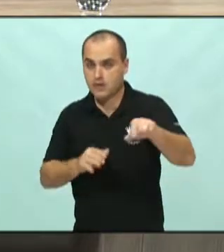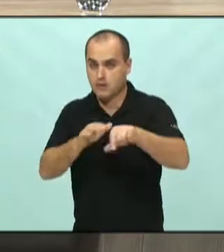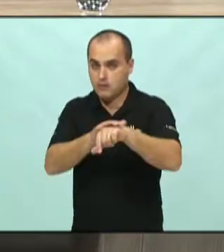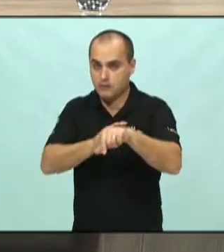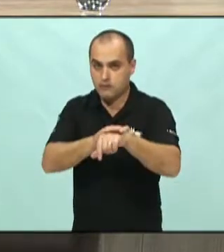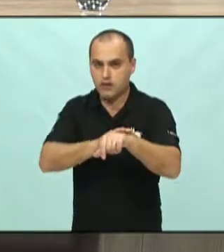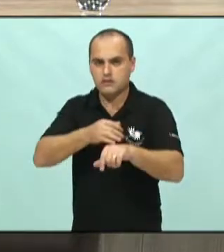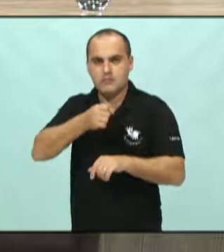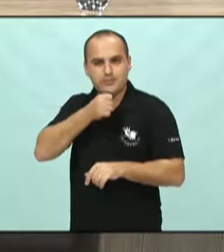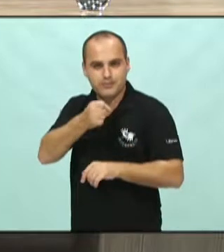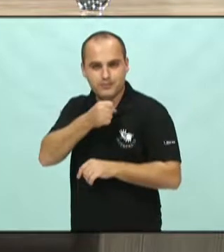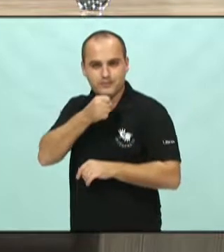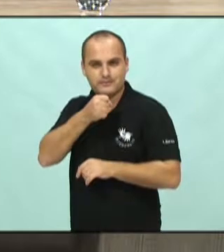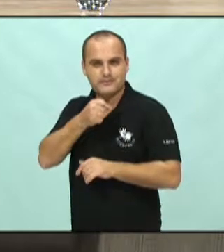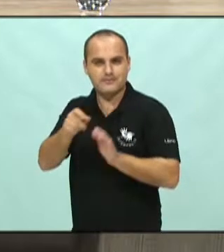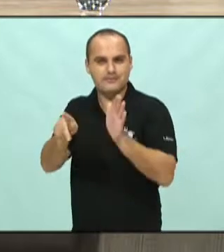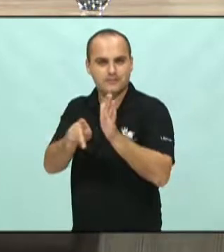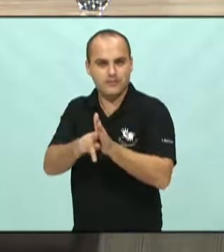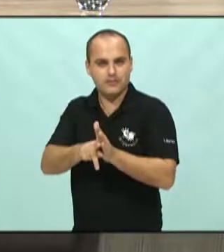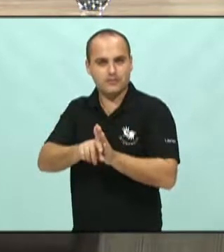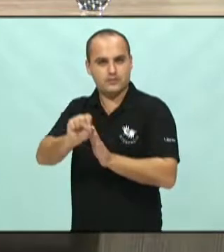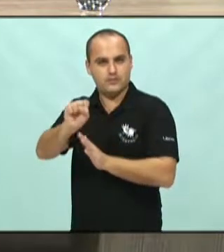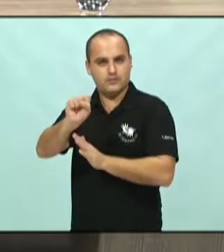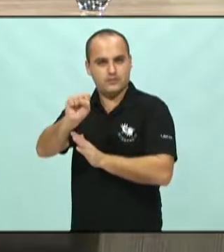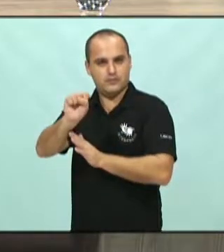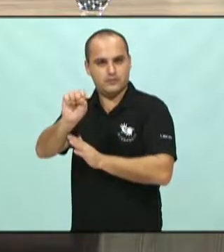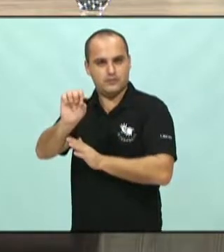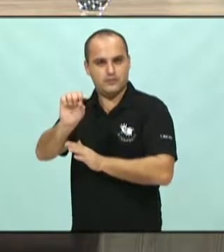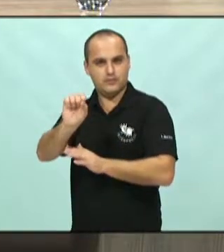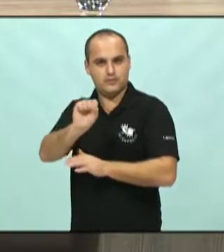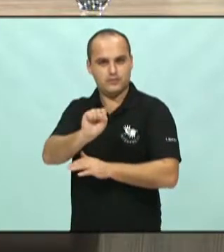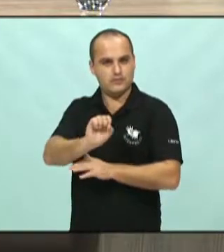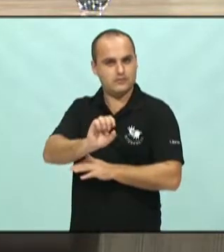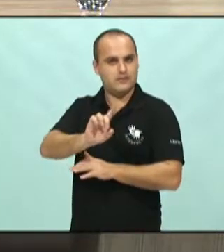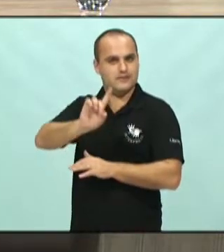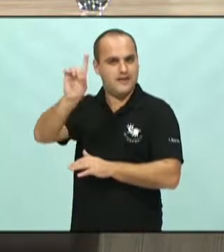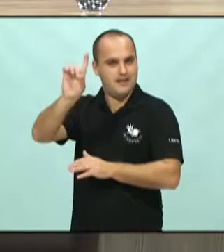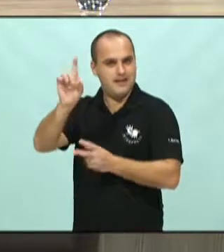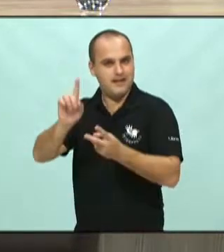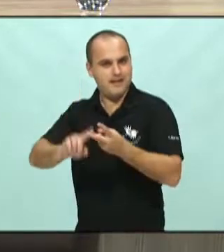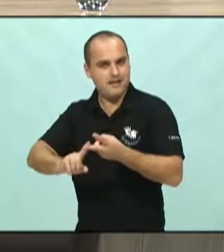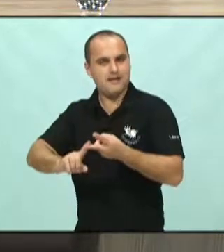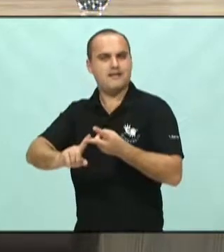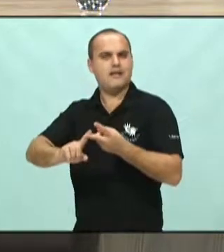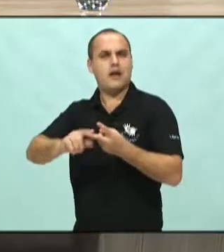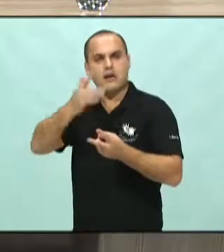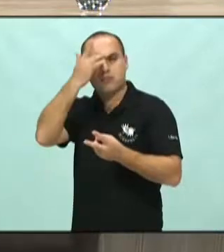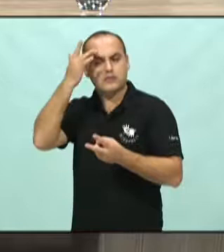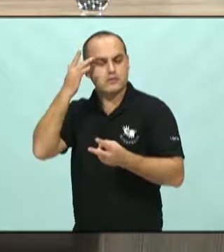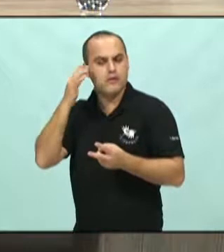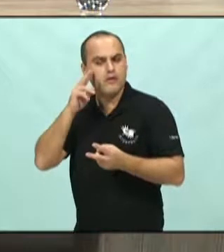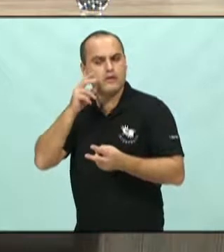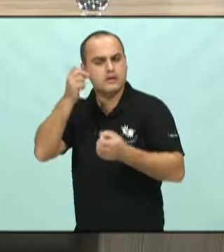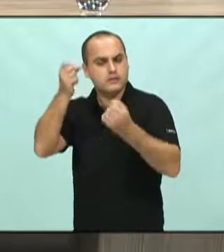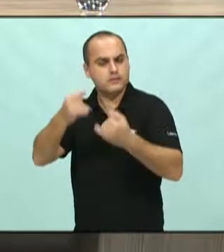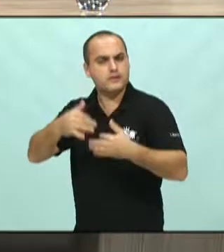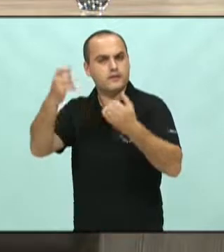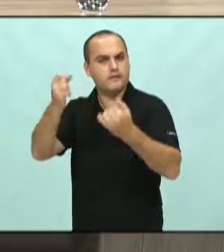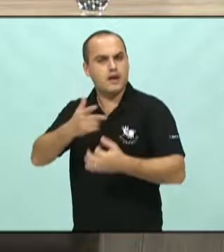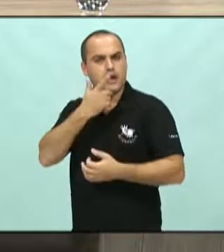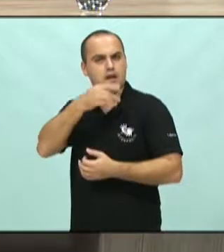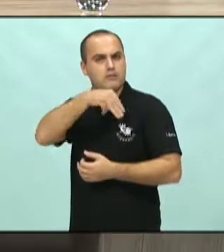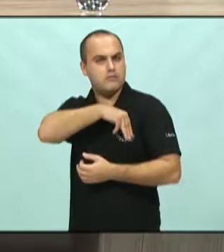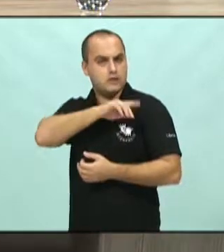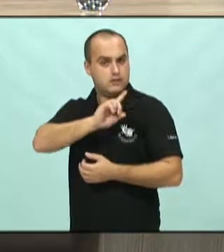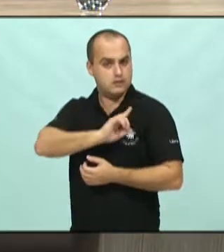a imprensa do Sudeste, o pessoal comenta bastante no Clube Marcílio